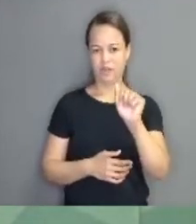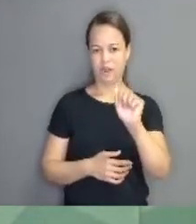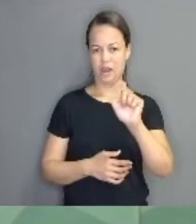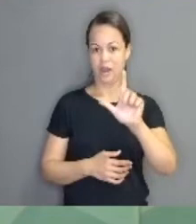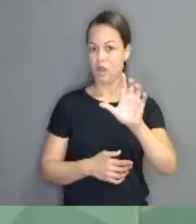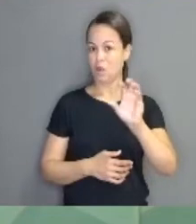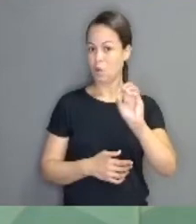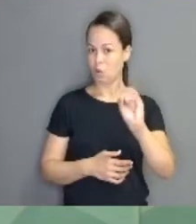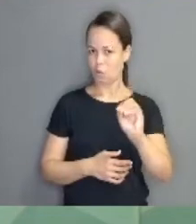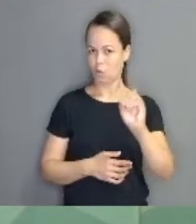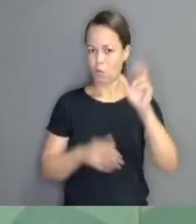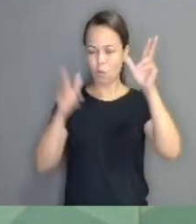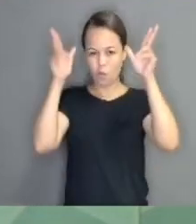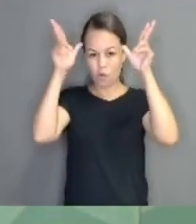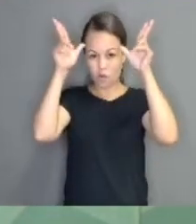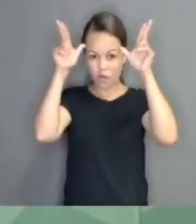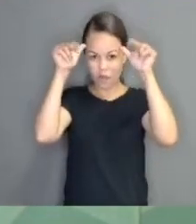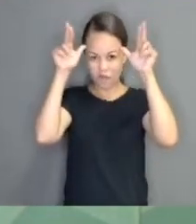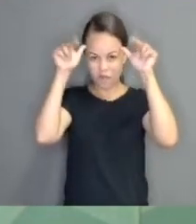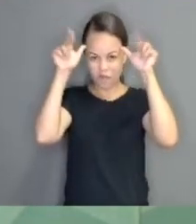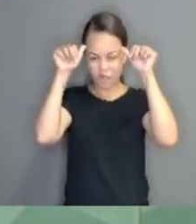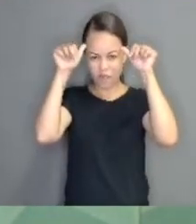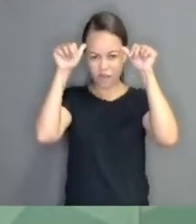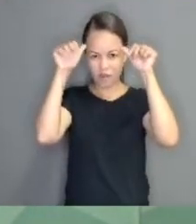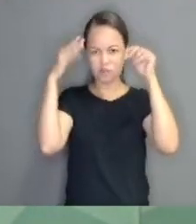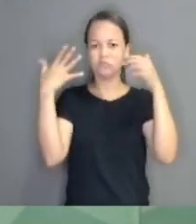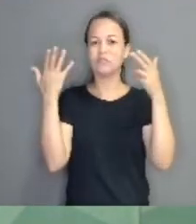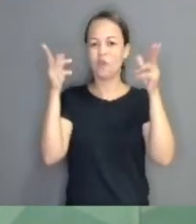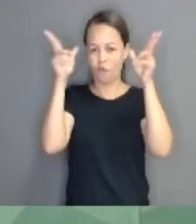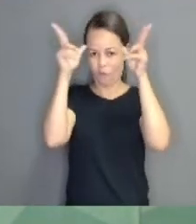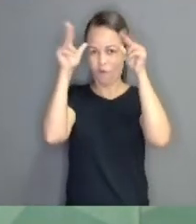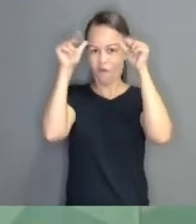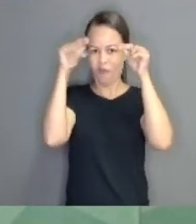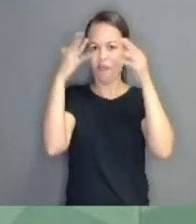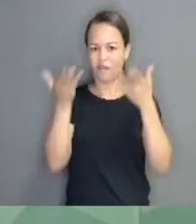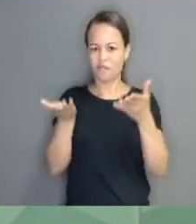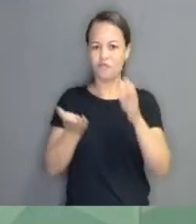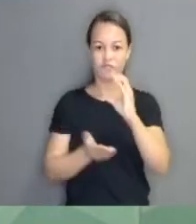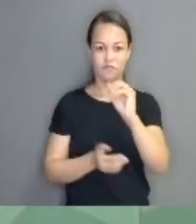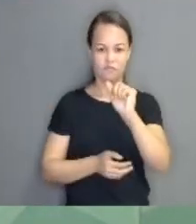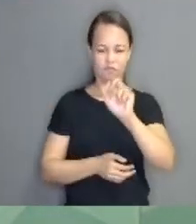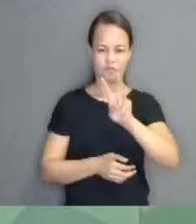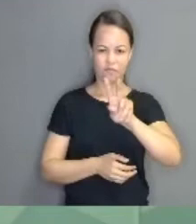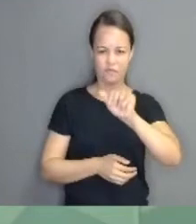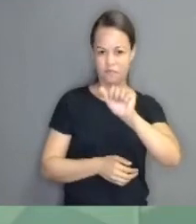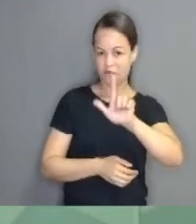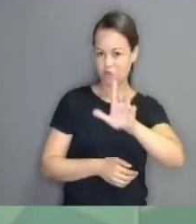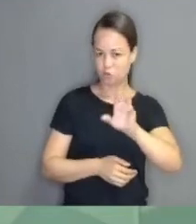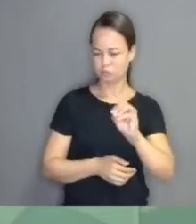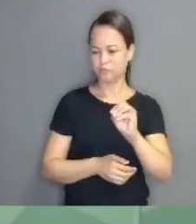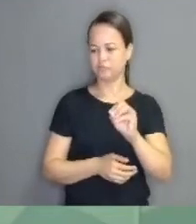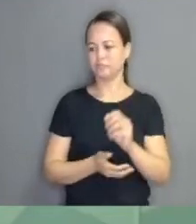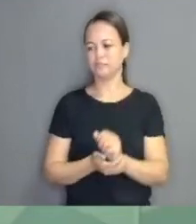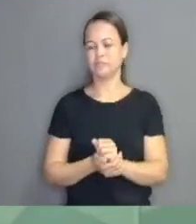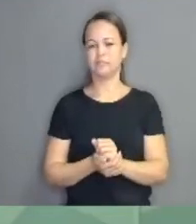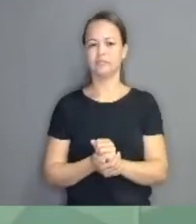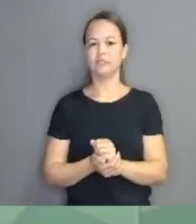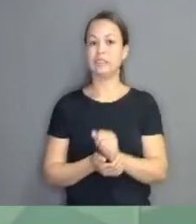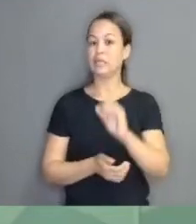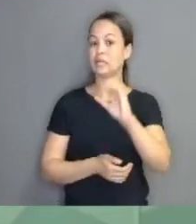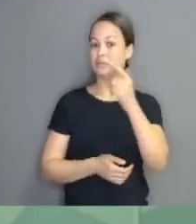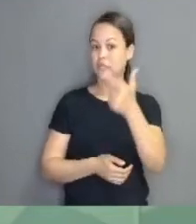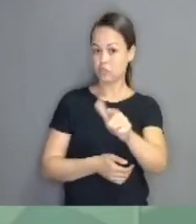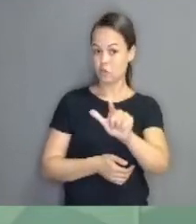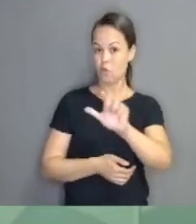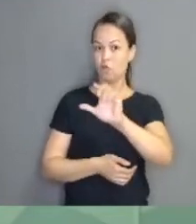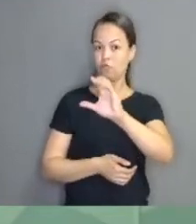cavalo cavalo é o cavalo Então vamos para anunciar agora